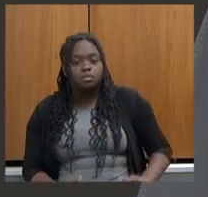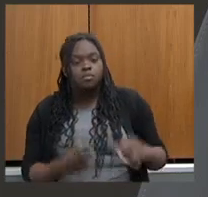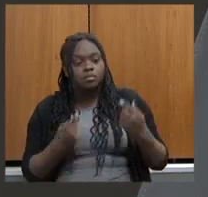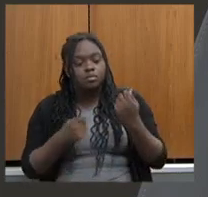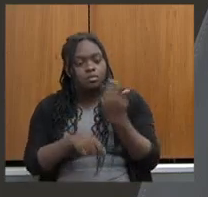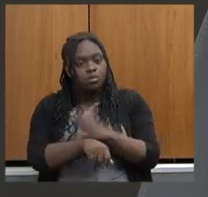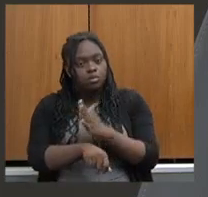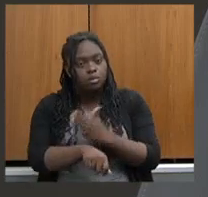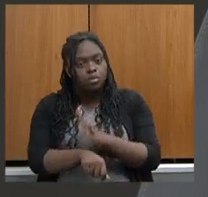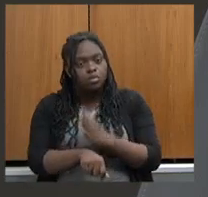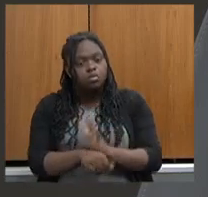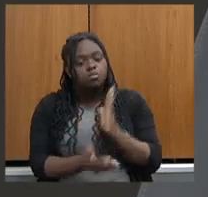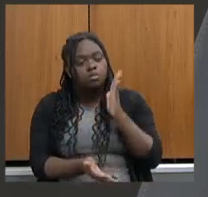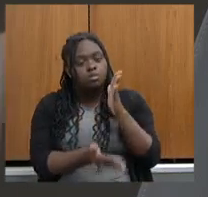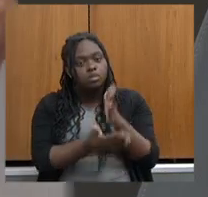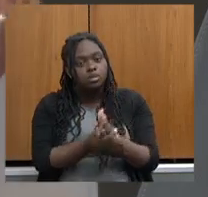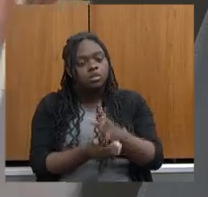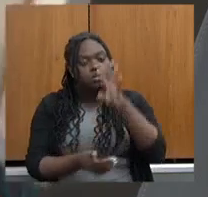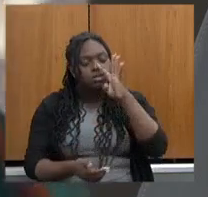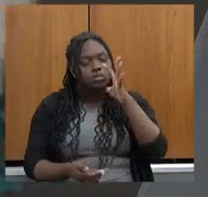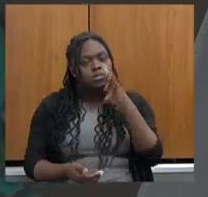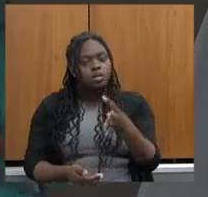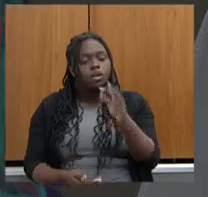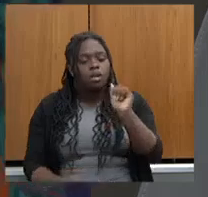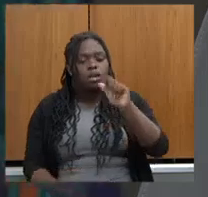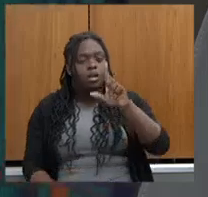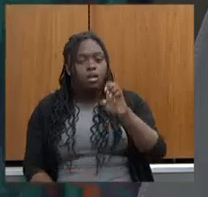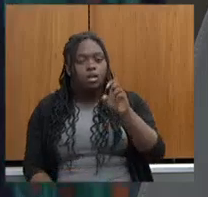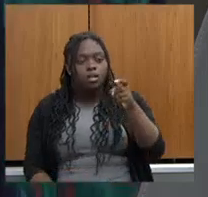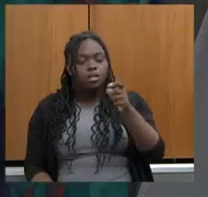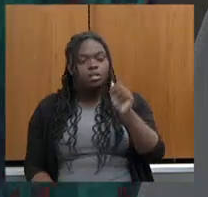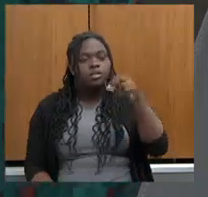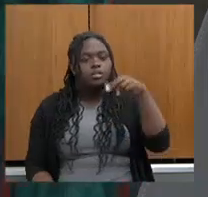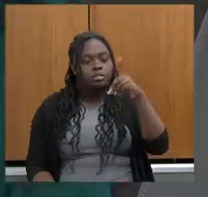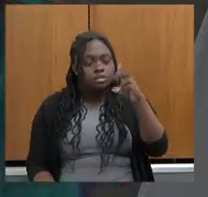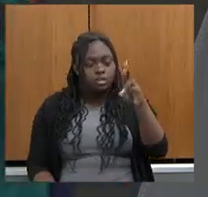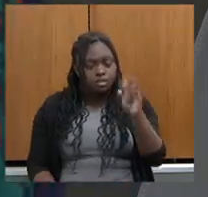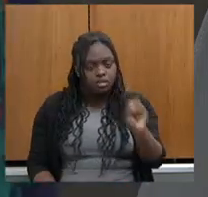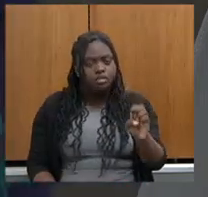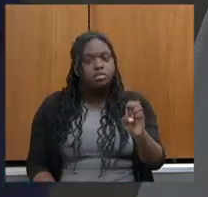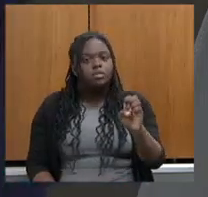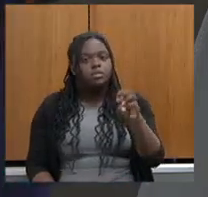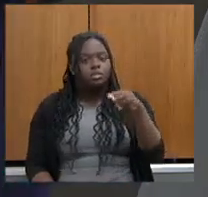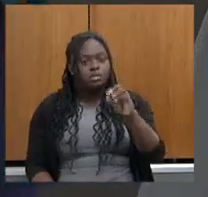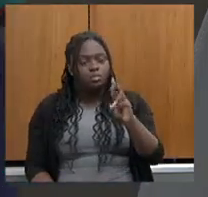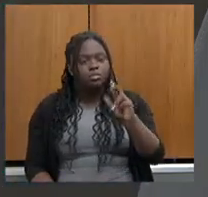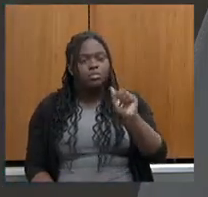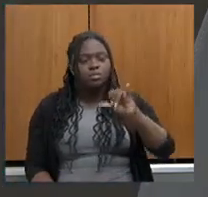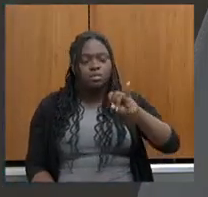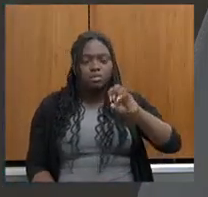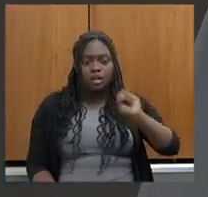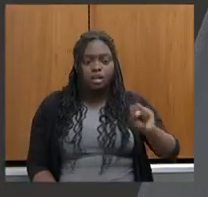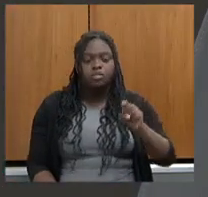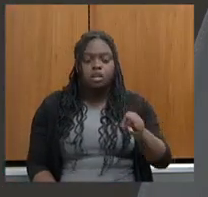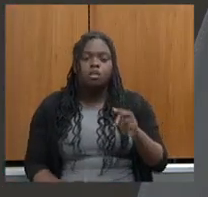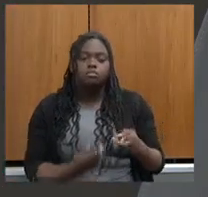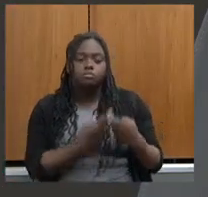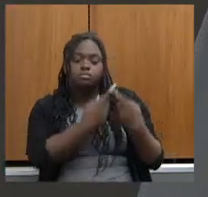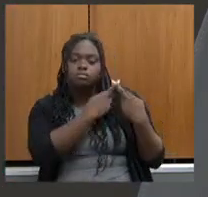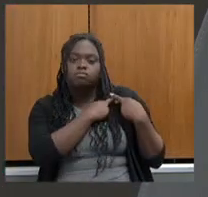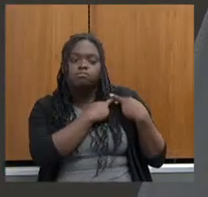privativa para processar e julgar o senhor Alexandre de Moraes Ministro do Supremo Tribunal Federal nos crimes de responsabilidade